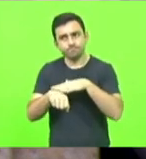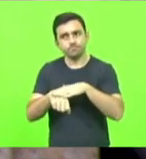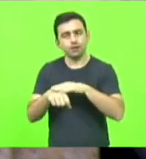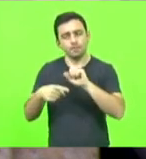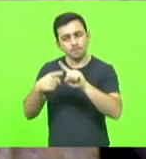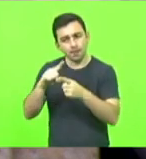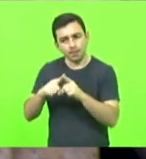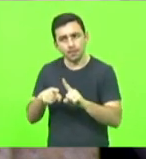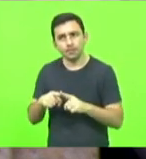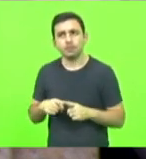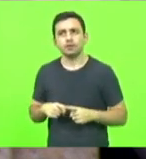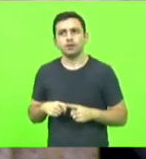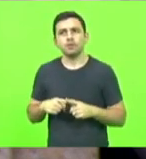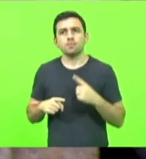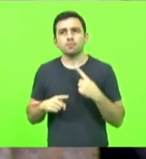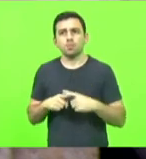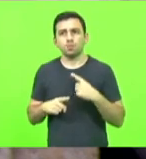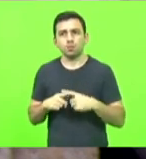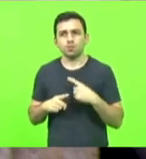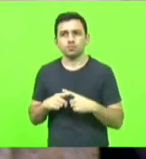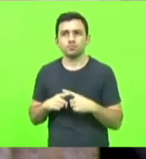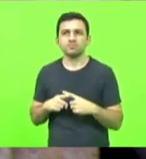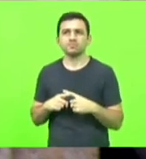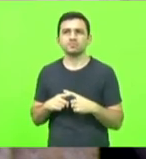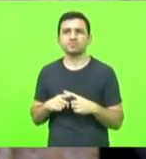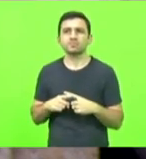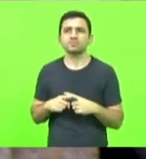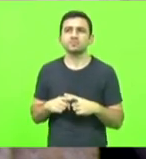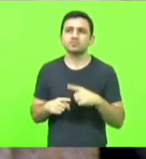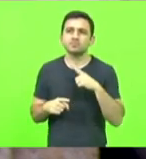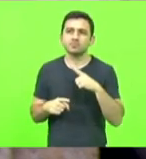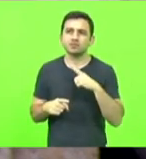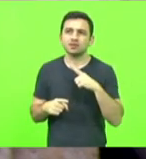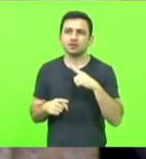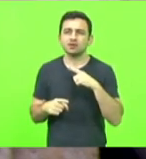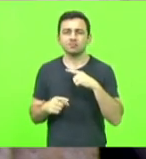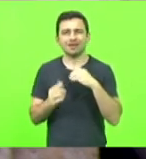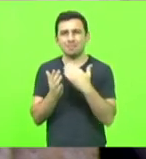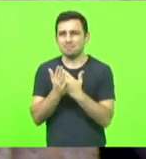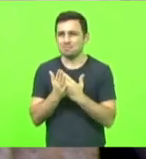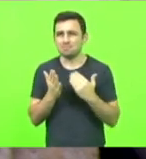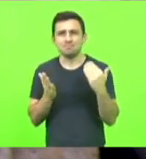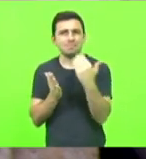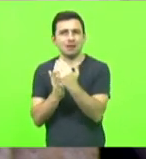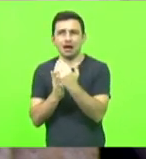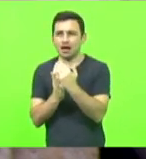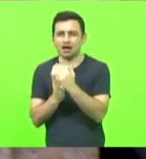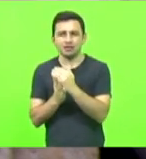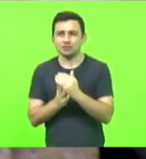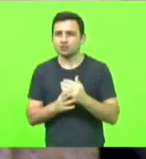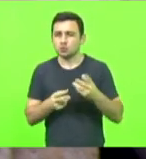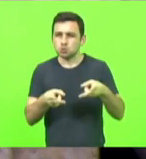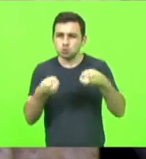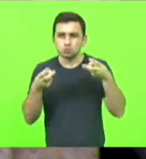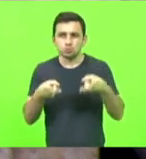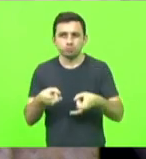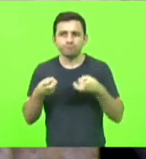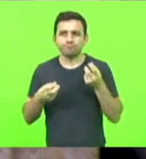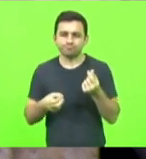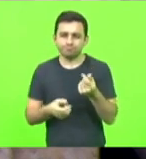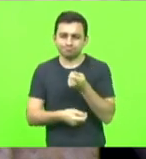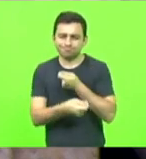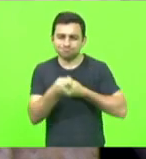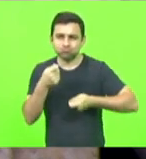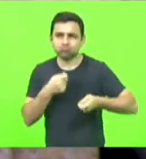dialogar, porque estão ali estabelecendo a sua empresa, vão ter um lucro multibilionário, o mínimo que eles podem é ter esse